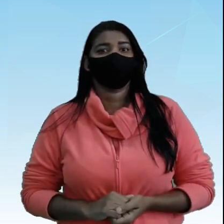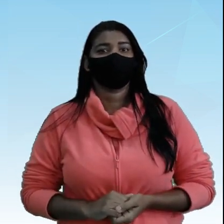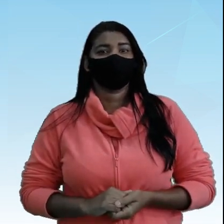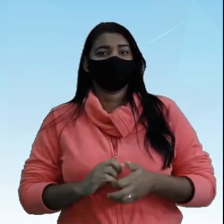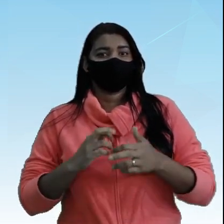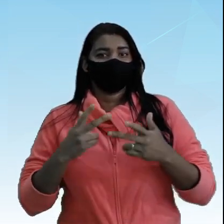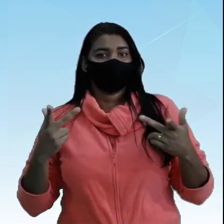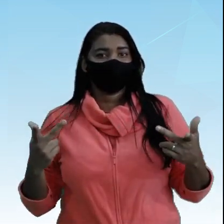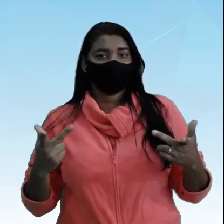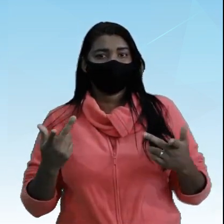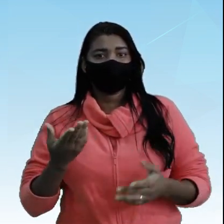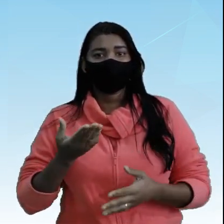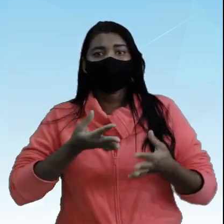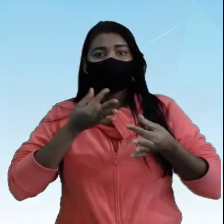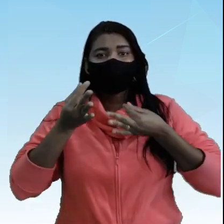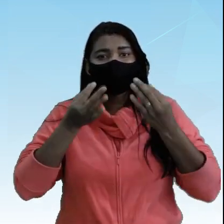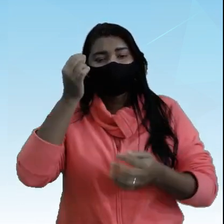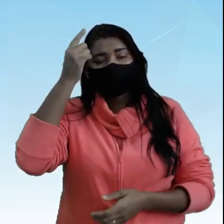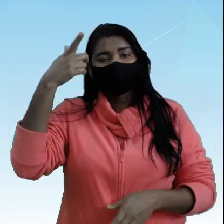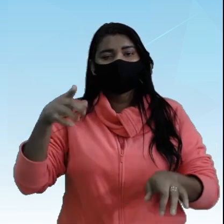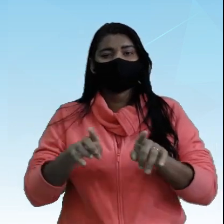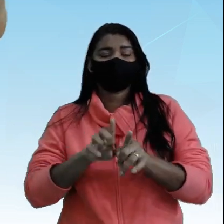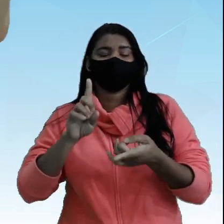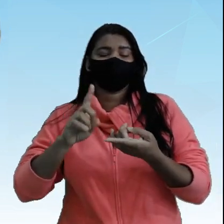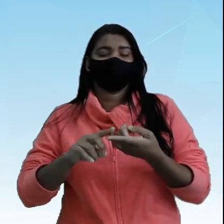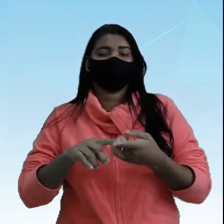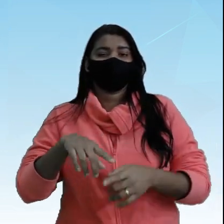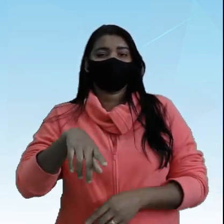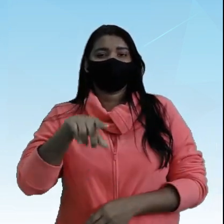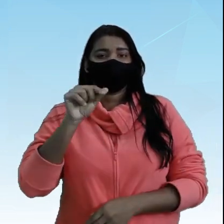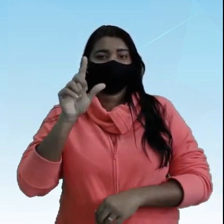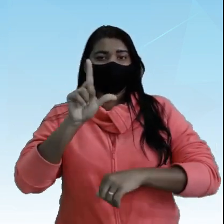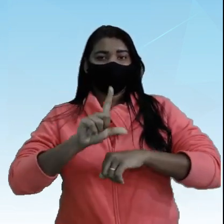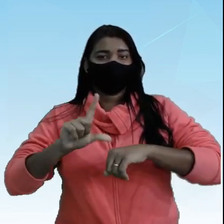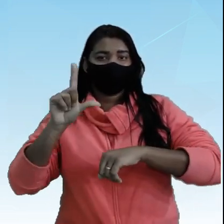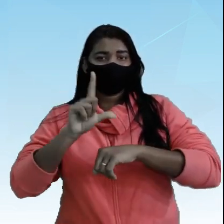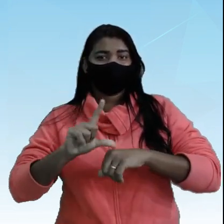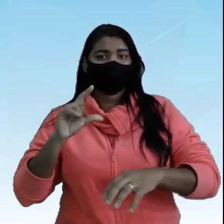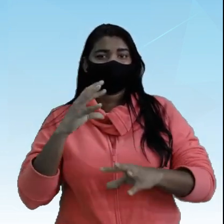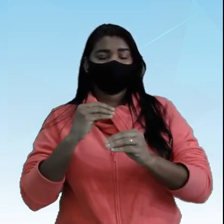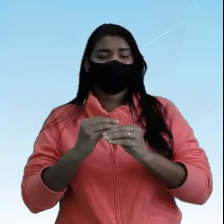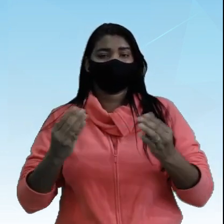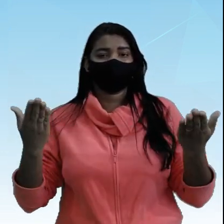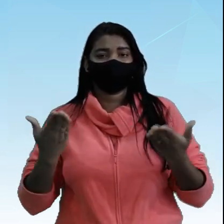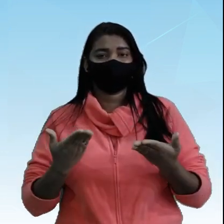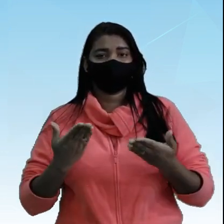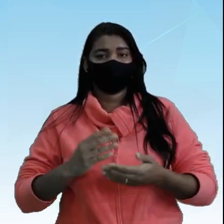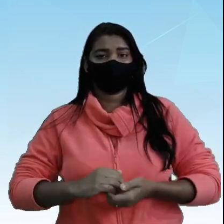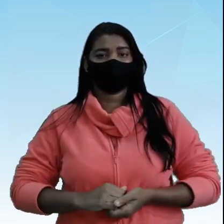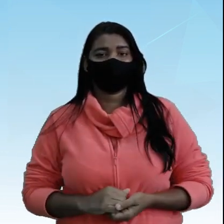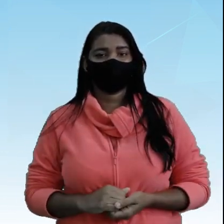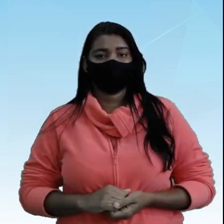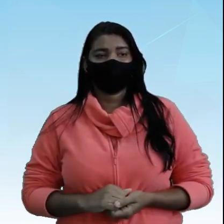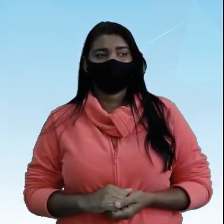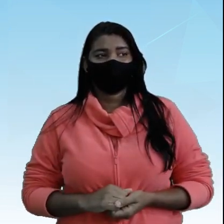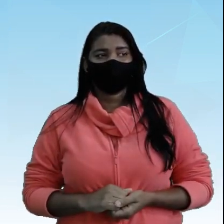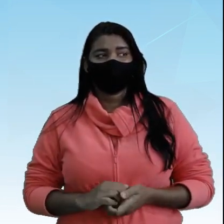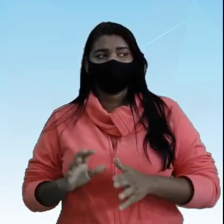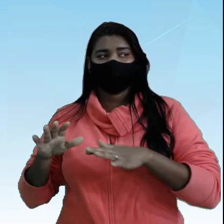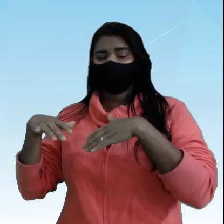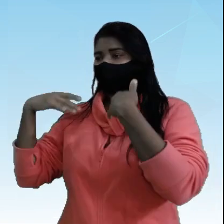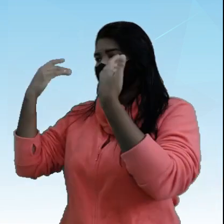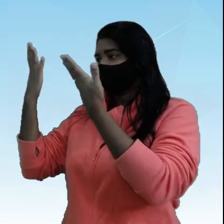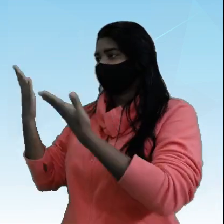outra ideia. Então, é importante lembrar isso, as escolhas lexicais. E vamos lá aqui. Algo também eu